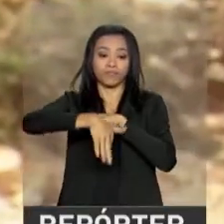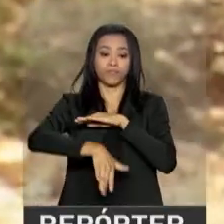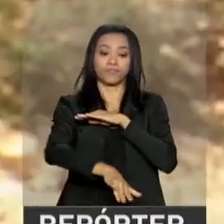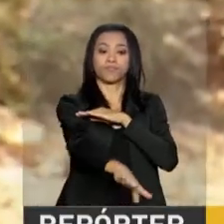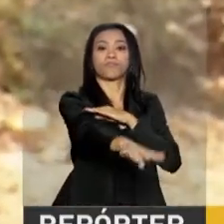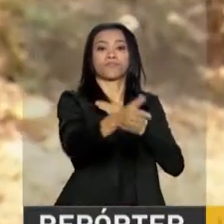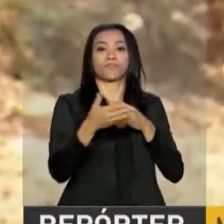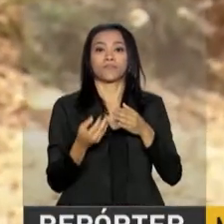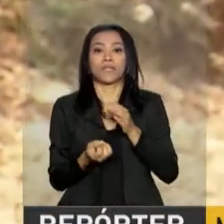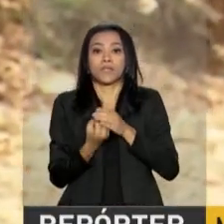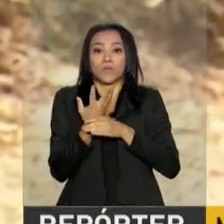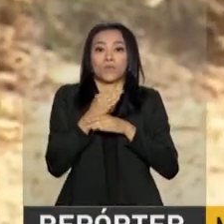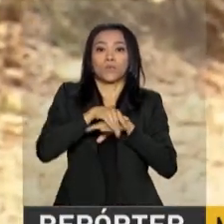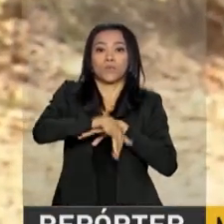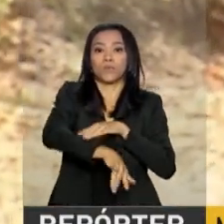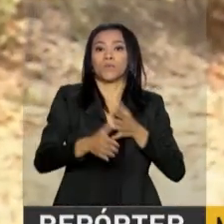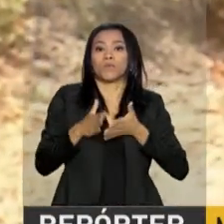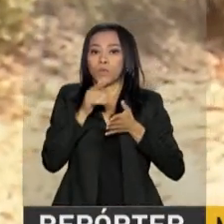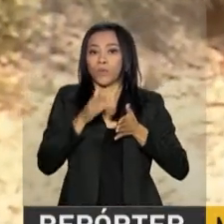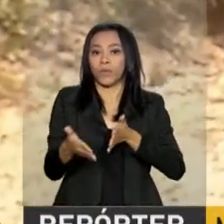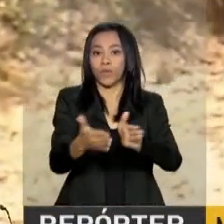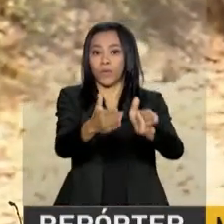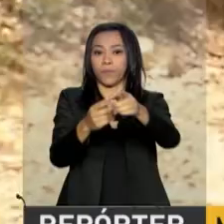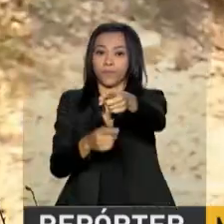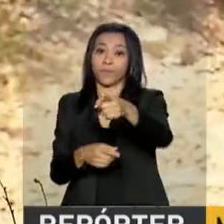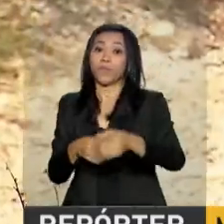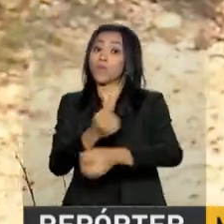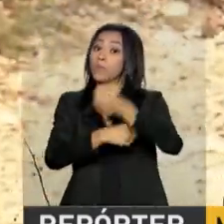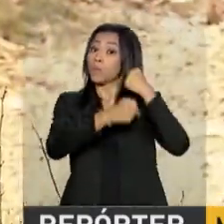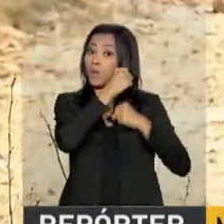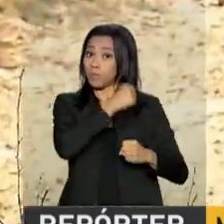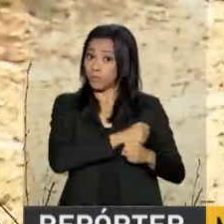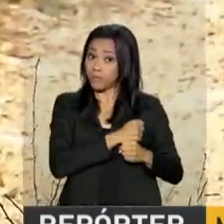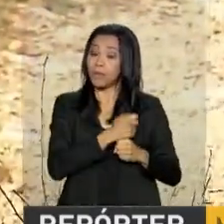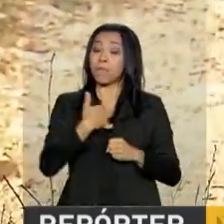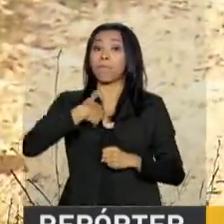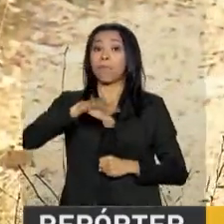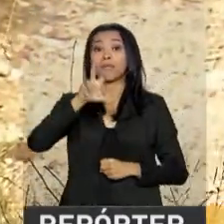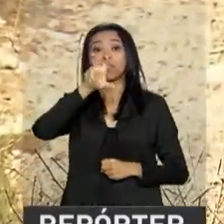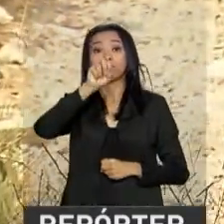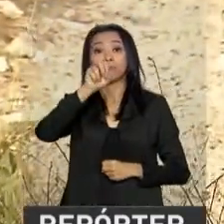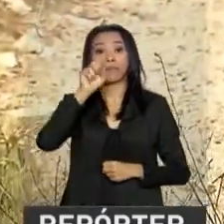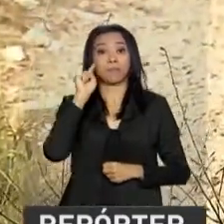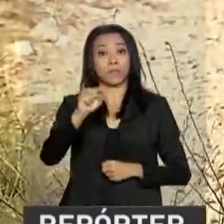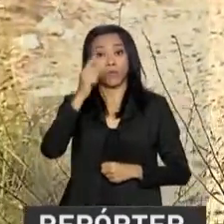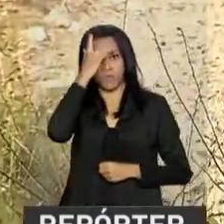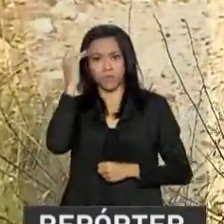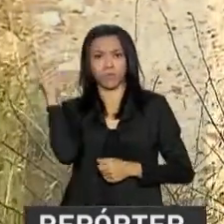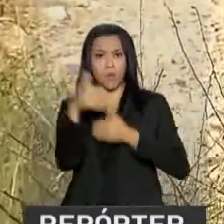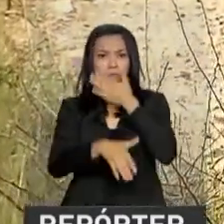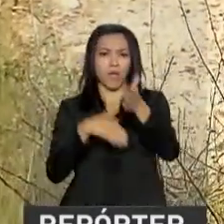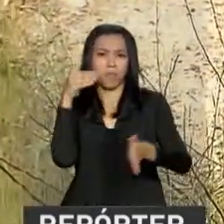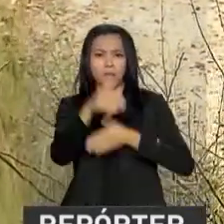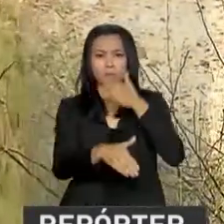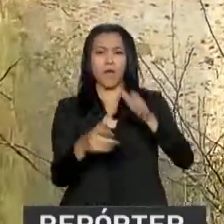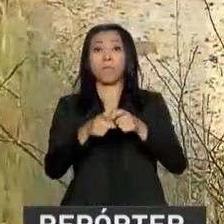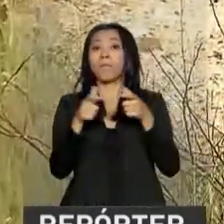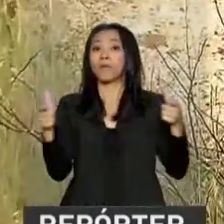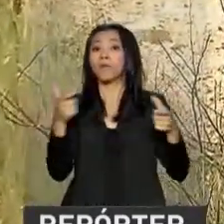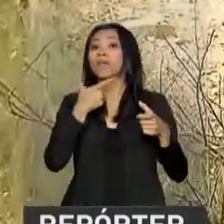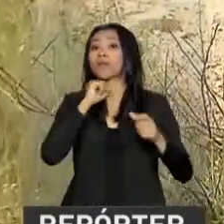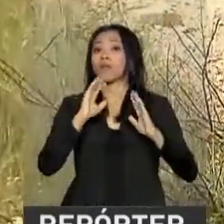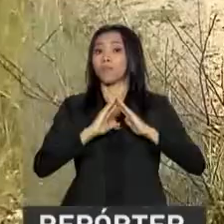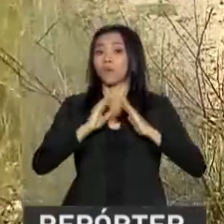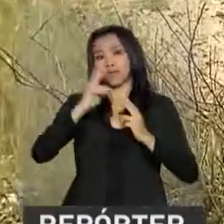nacional da serra da canastra recebeu no ano passado mais de 50 mil visitantes a maioria da região sudeste minas gerais